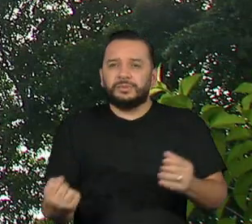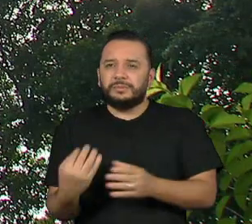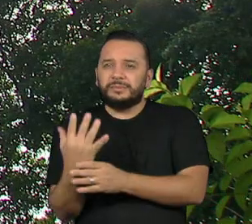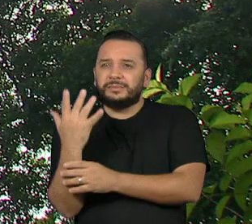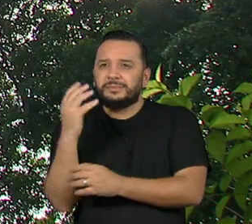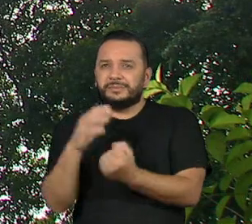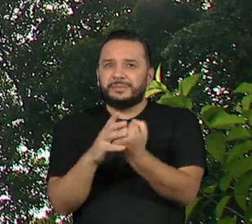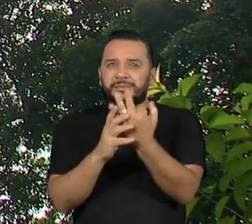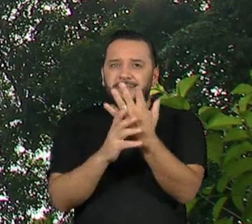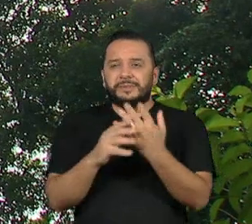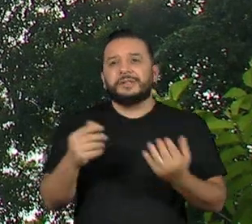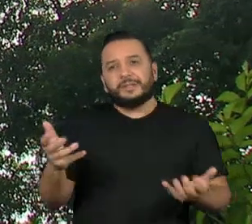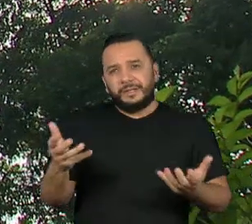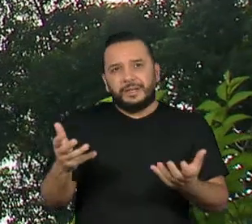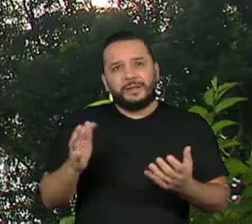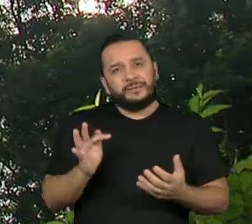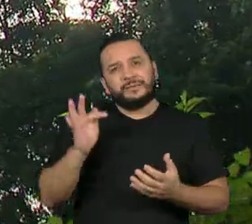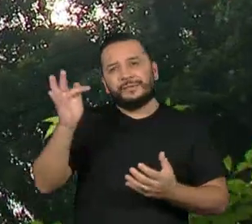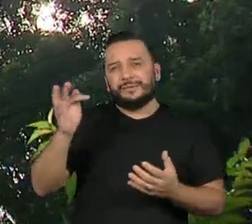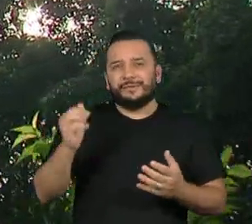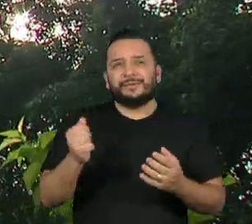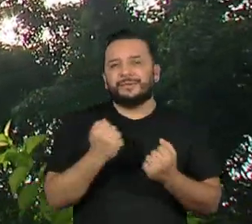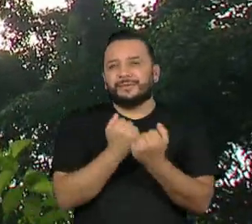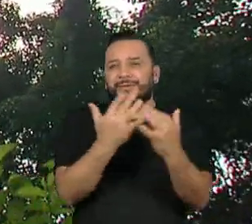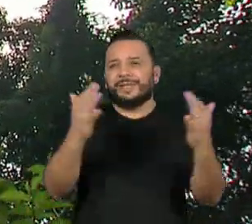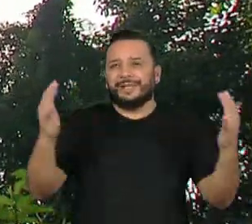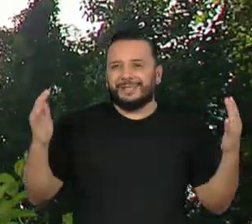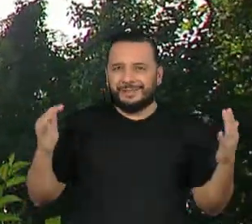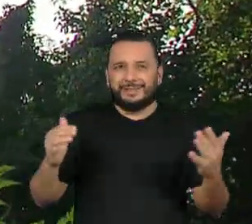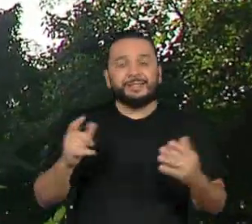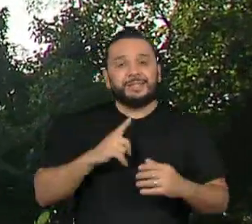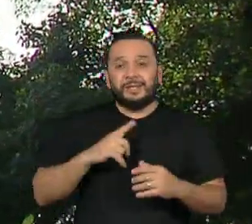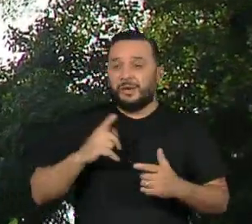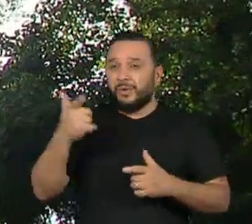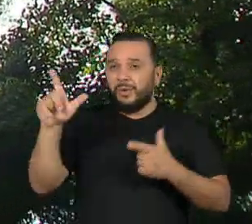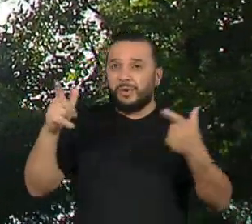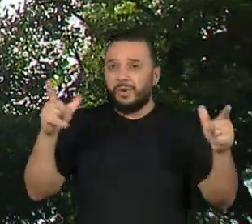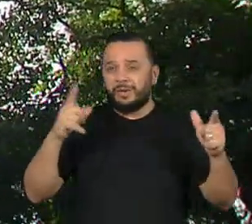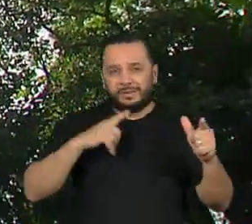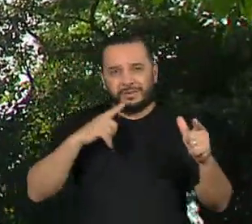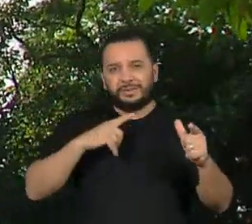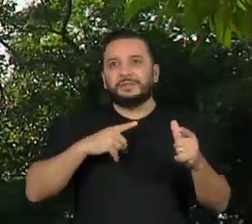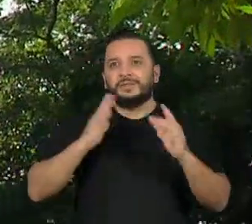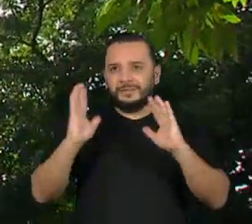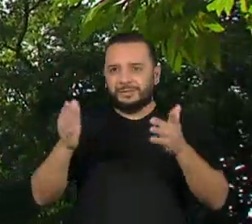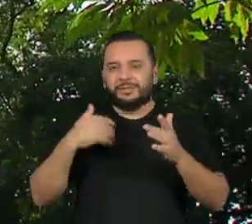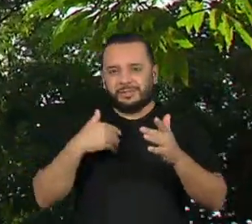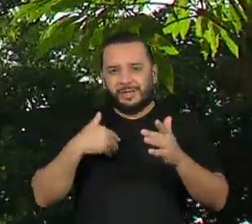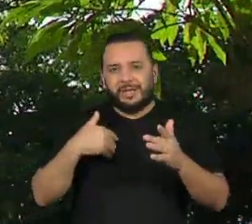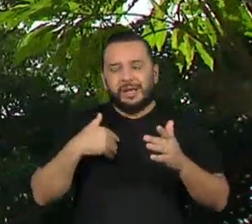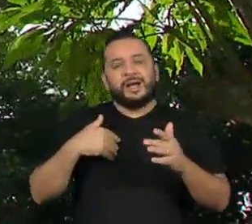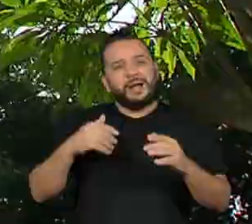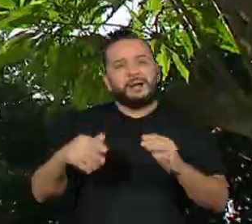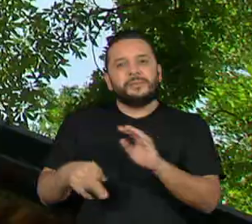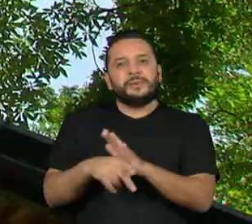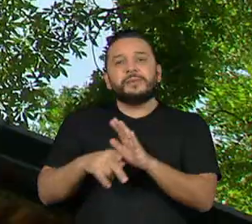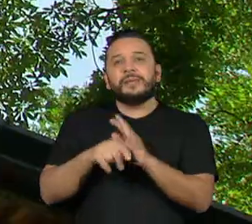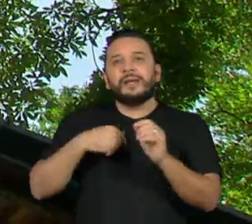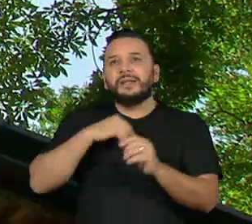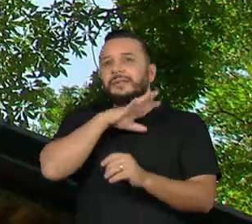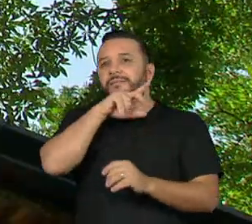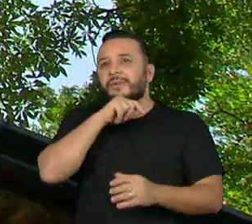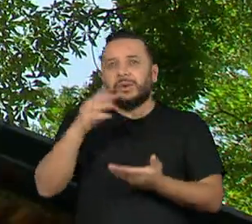ser floresta. Assim como a embaúba, outras árvores tiveram sementes trazidas por animais. O